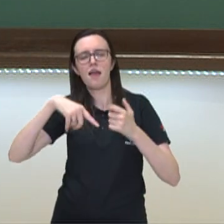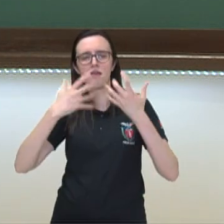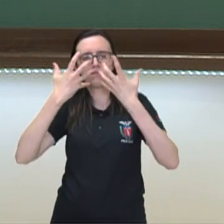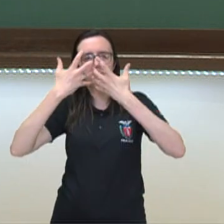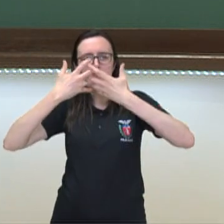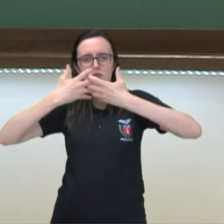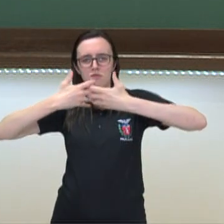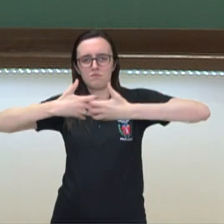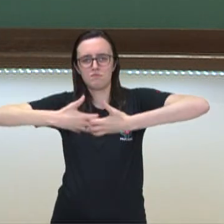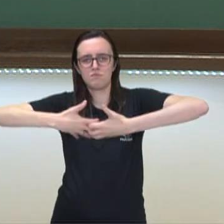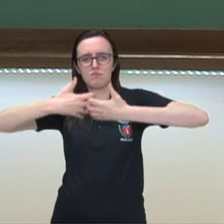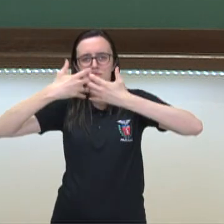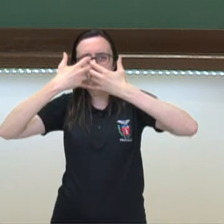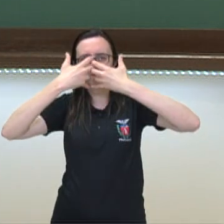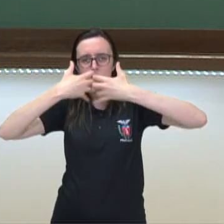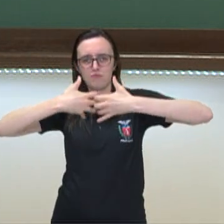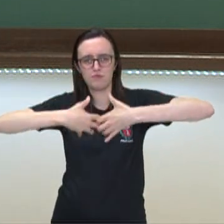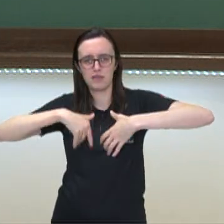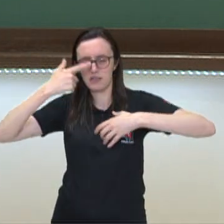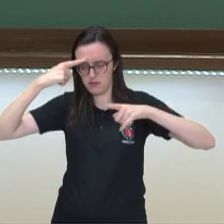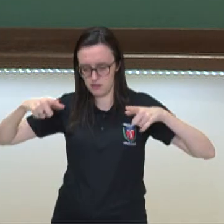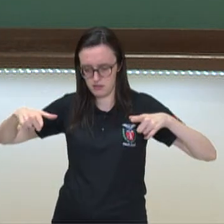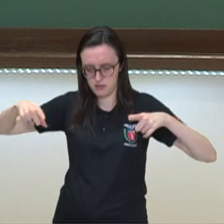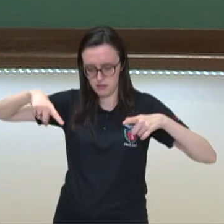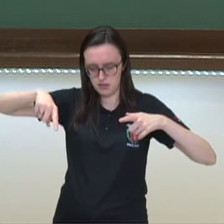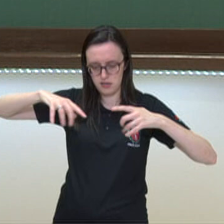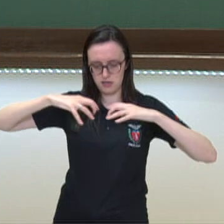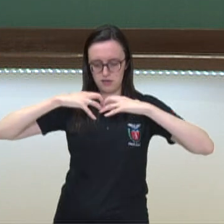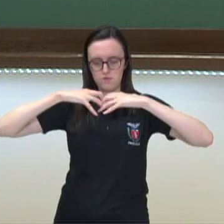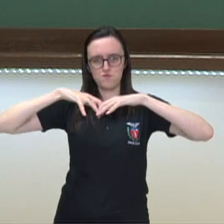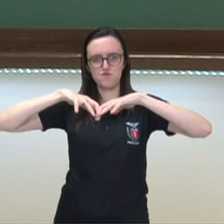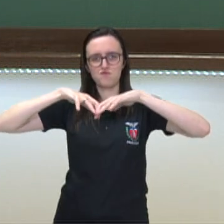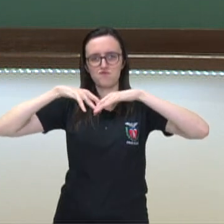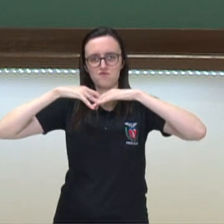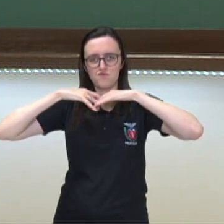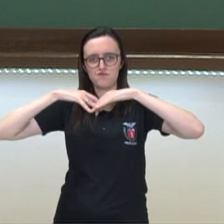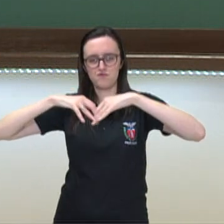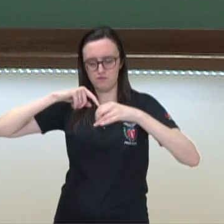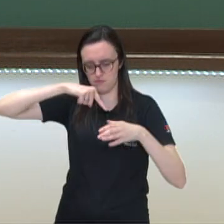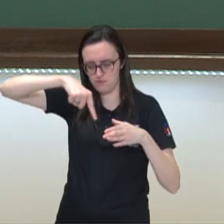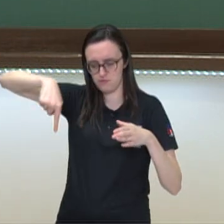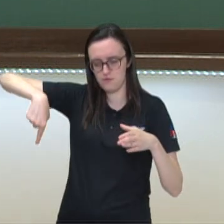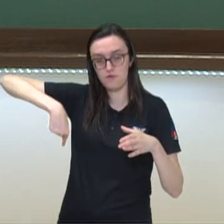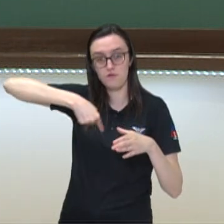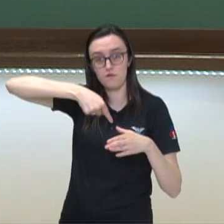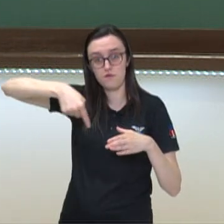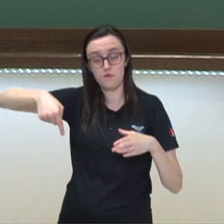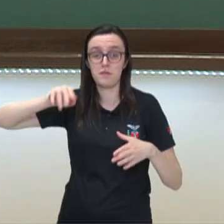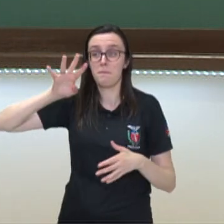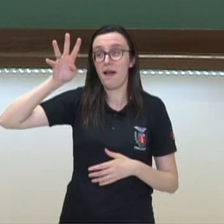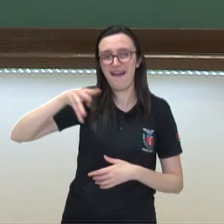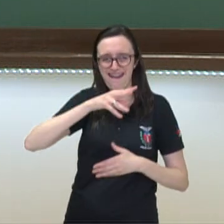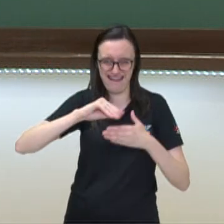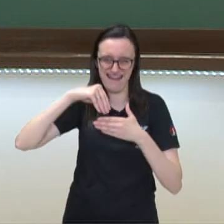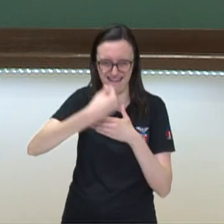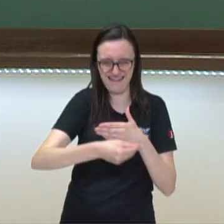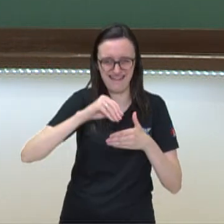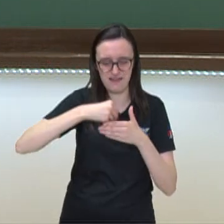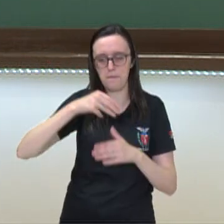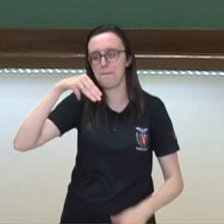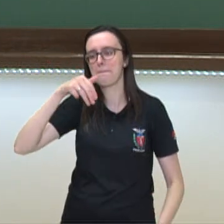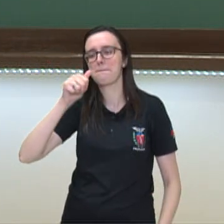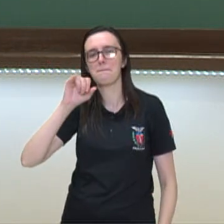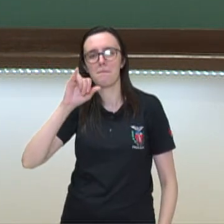de outras engrenagens. E como o calendário chinês, que também está em 5.000 e pouco, o calendário